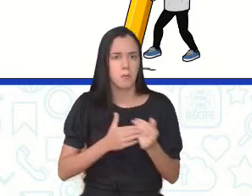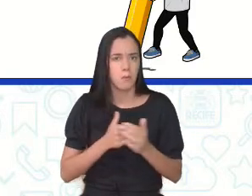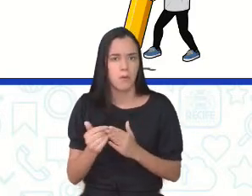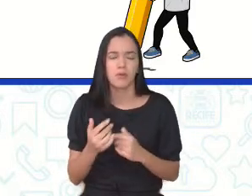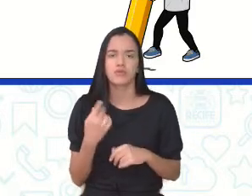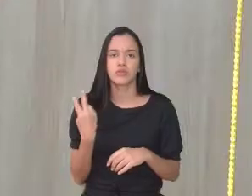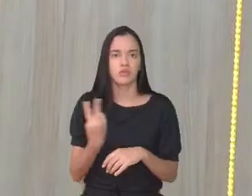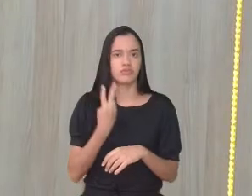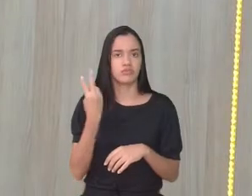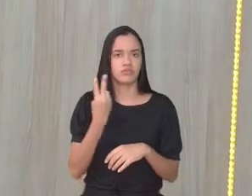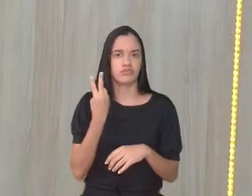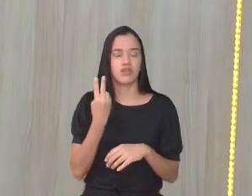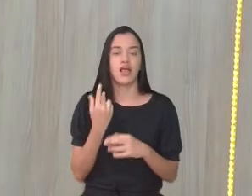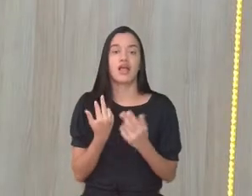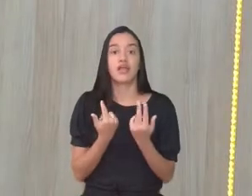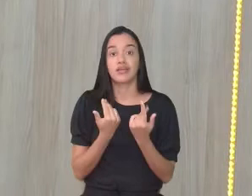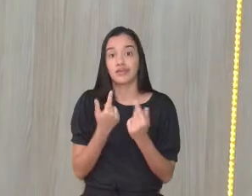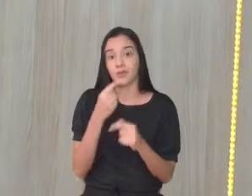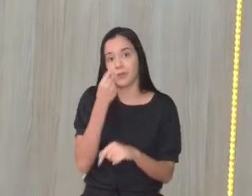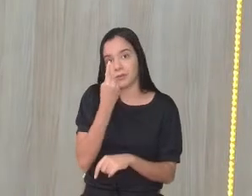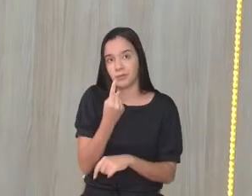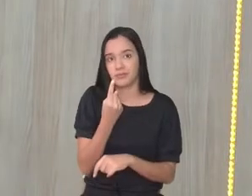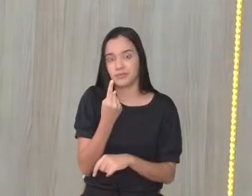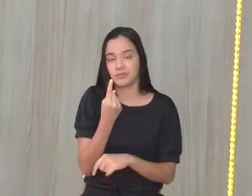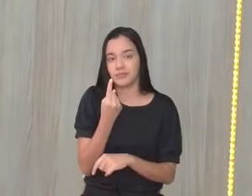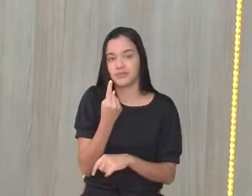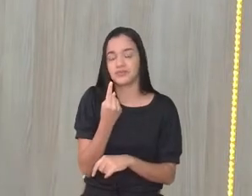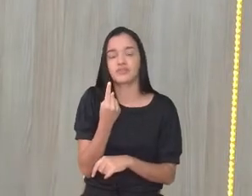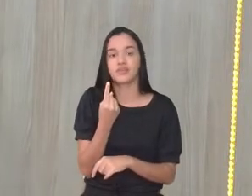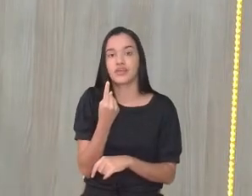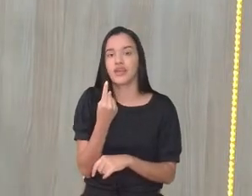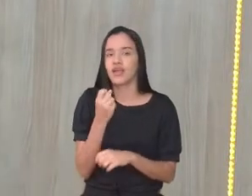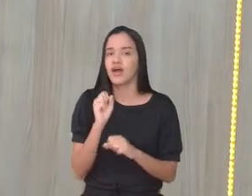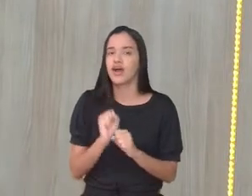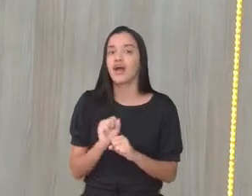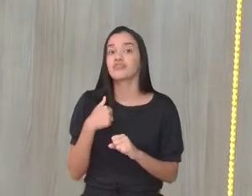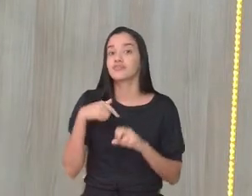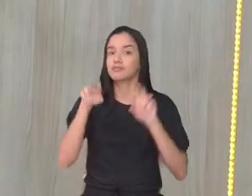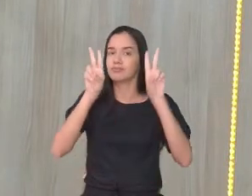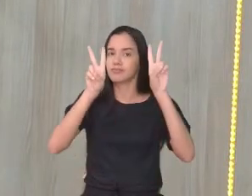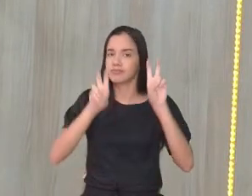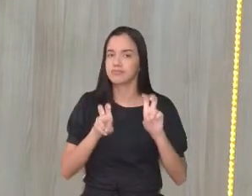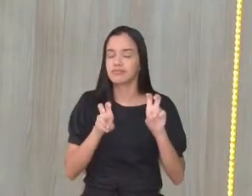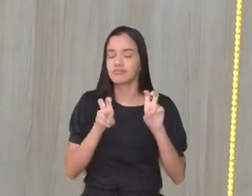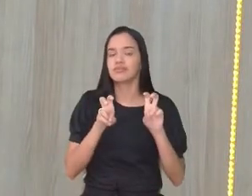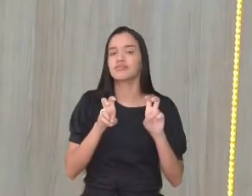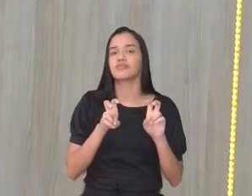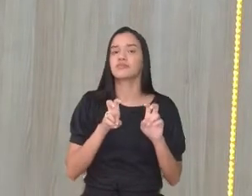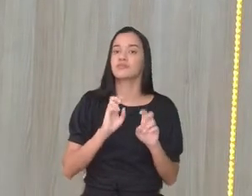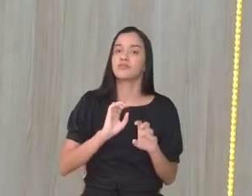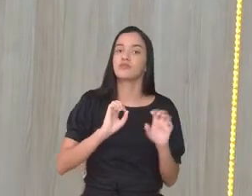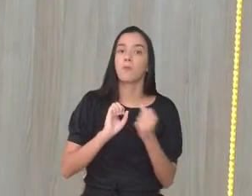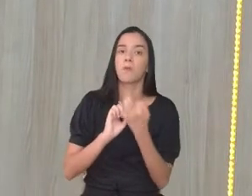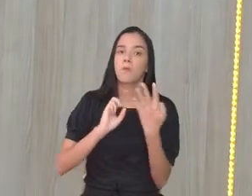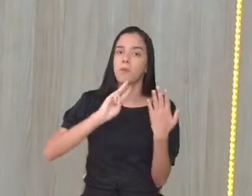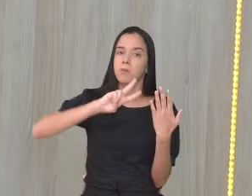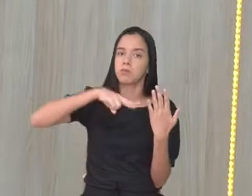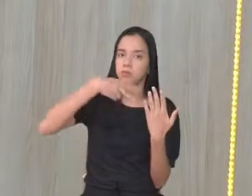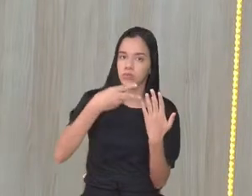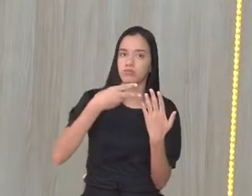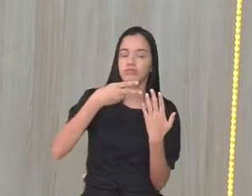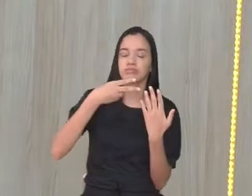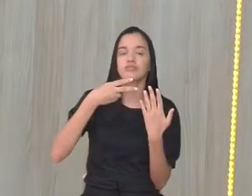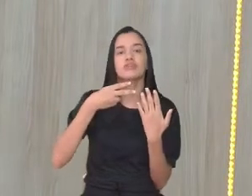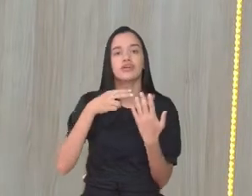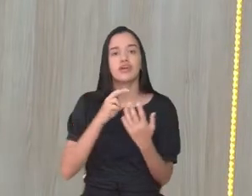o resultado vai ser igual a 1. Show de bola? Definimos aí potenciação, generalizamos,